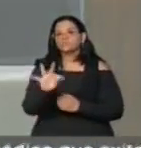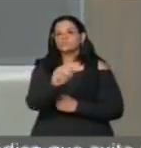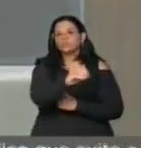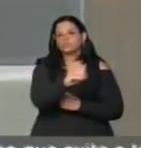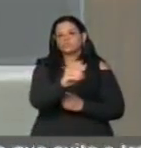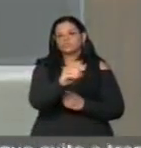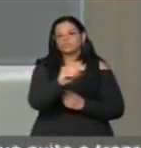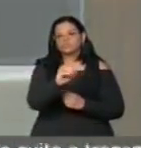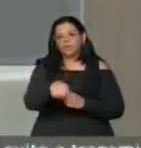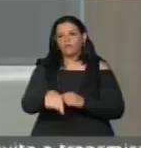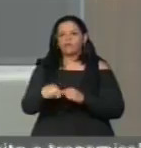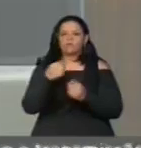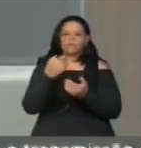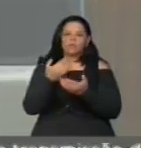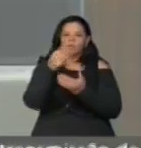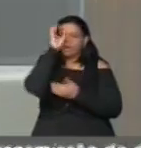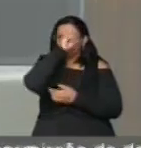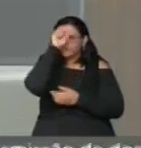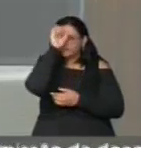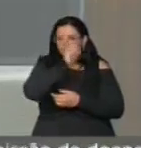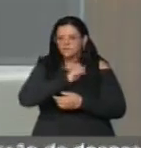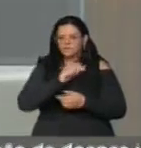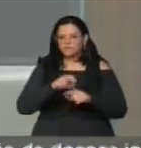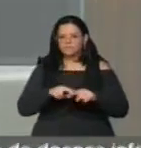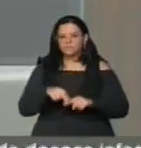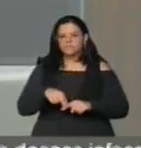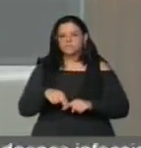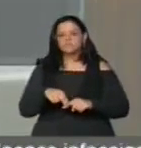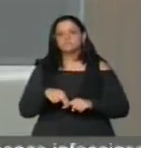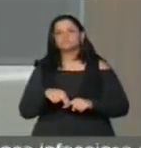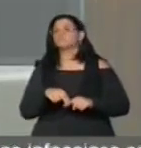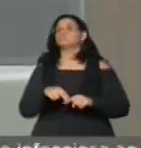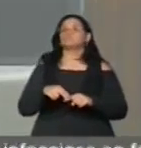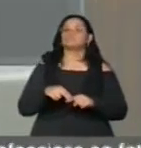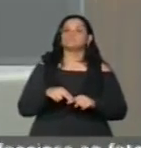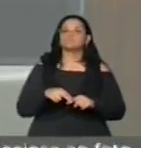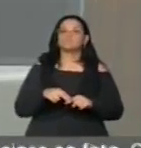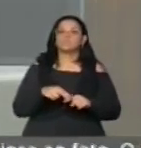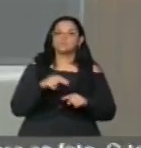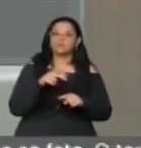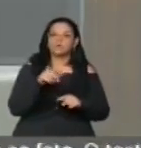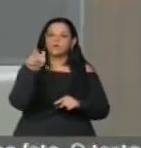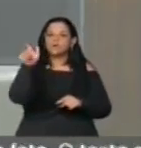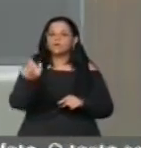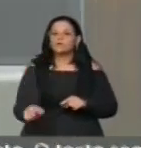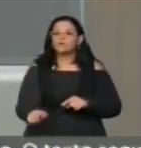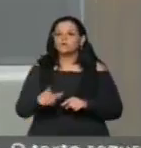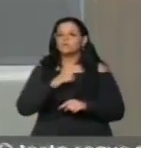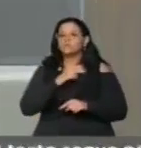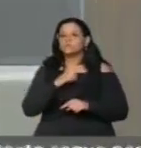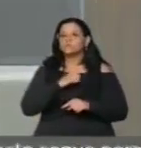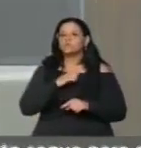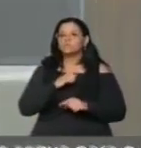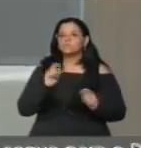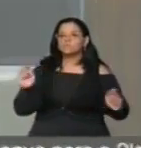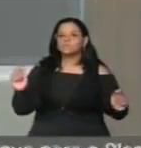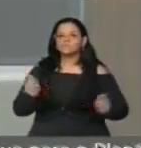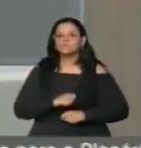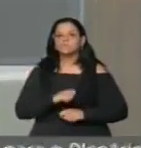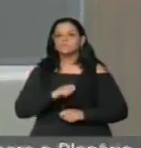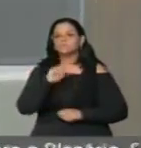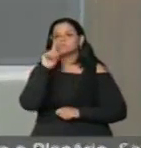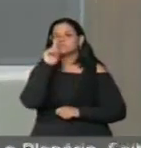um fator diferencial. E é por meio dela que o indivíduo tem maior possibilidade de